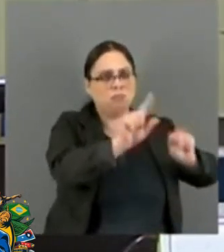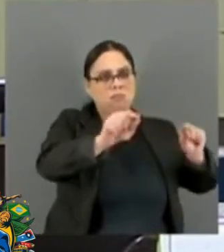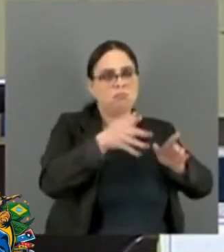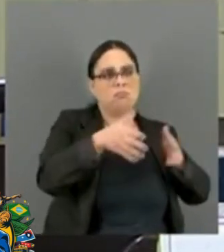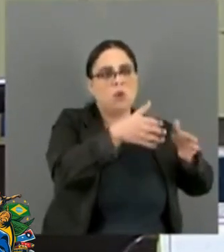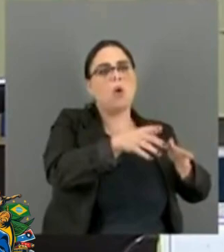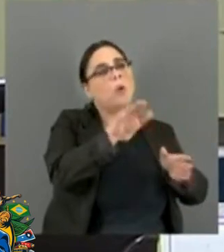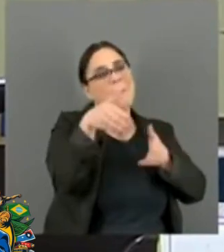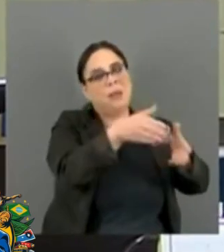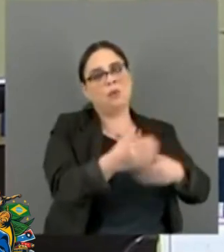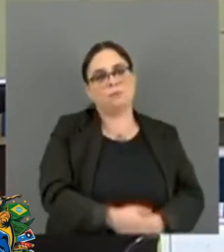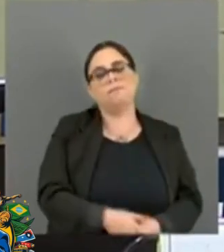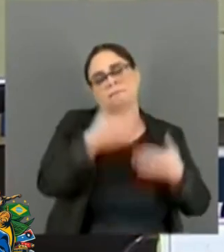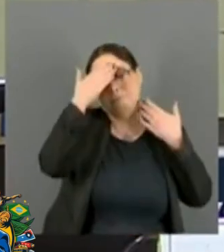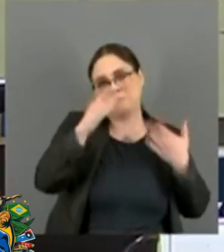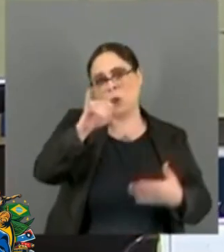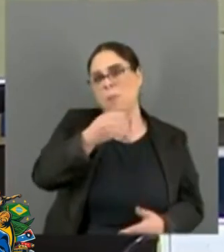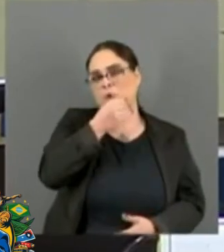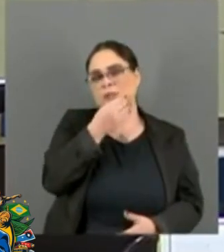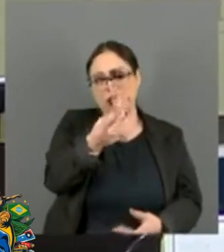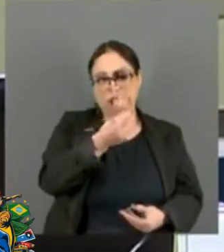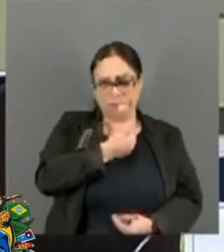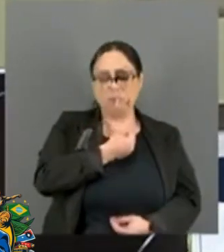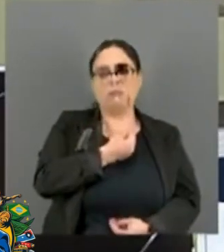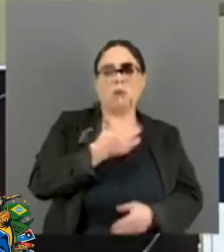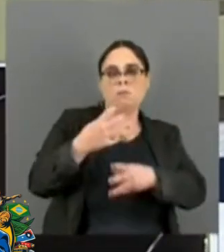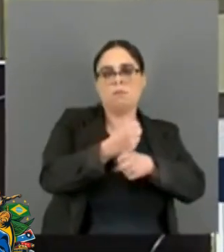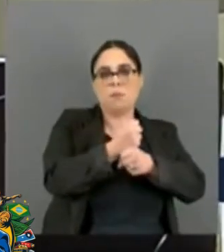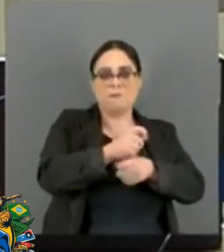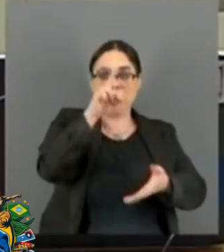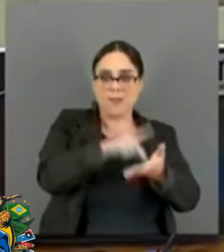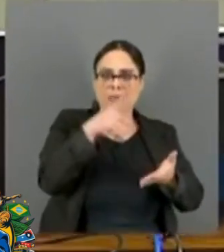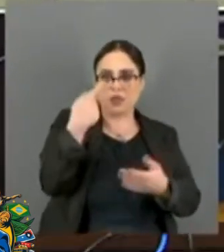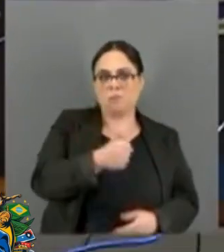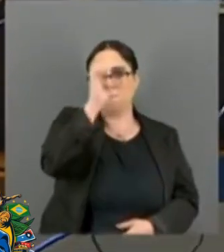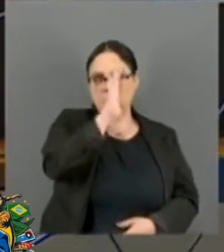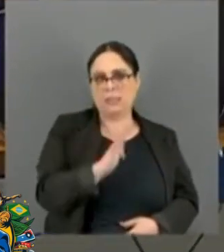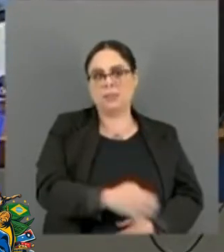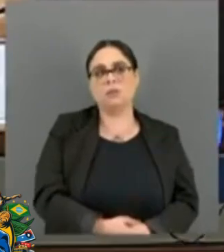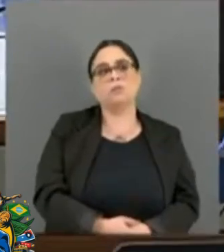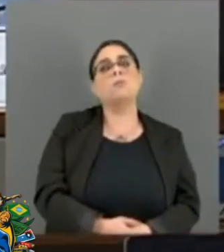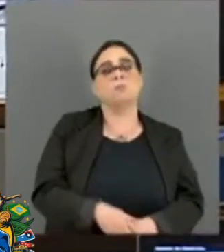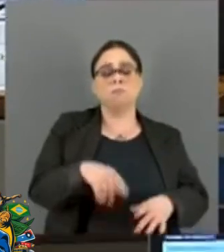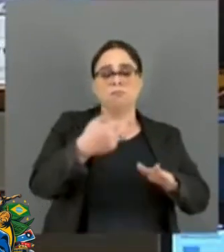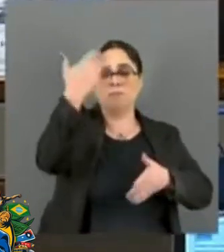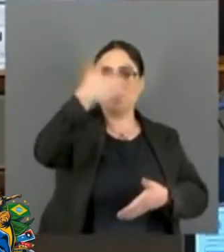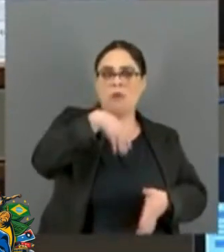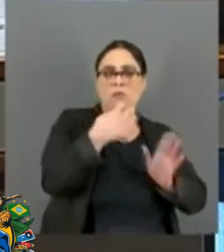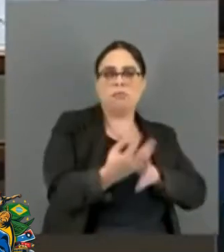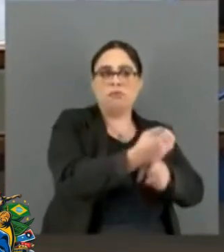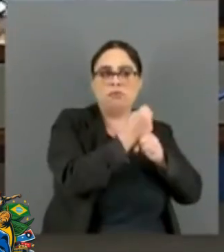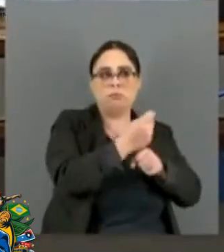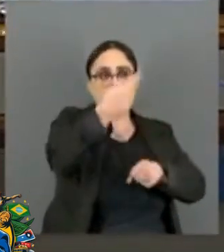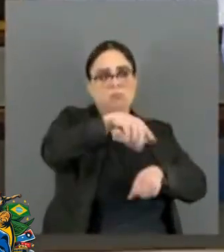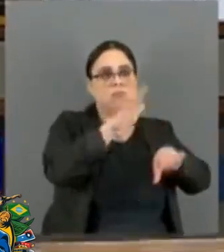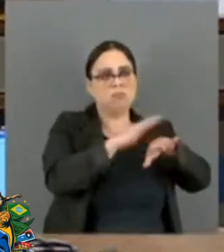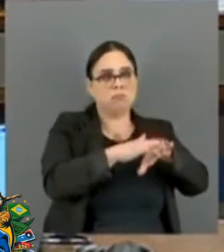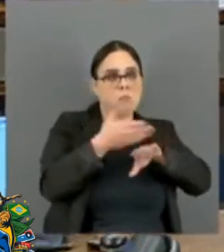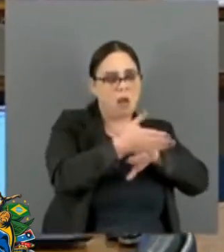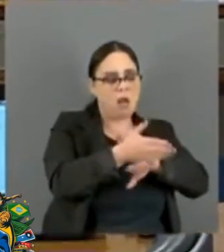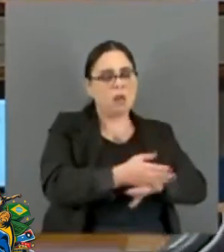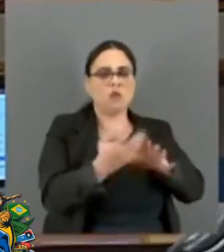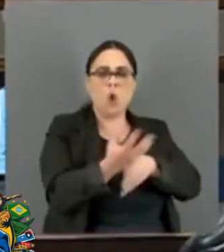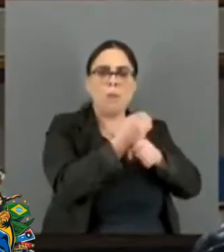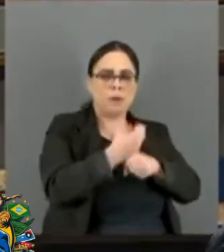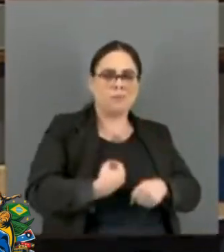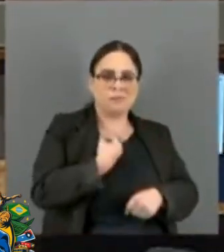caminho para isso, senador. Eu agradeço a oportunidade que o senhor nos deu de contar a verdade para o Brasil, a partir de números que estão aí, à disposição de todos, números que estão